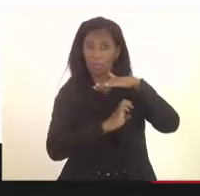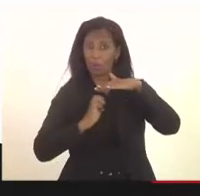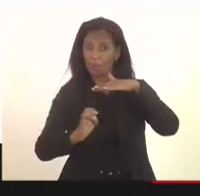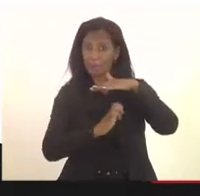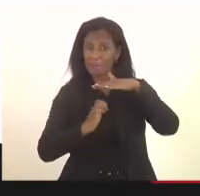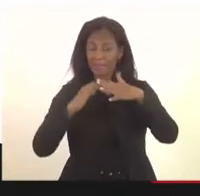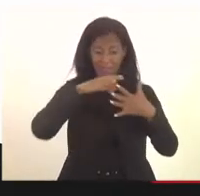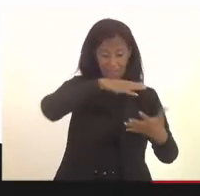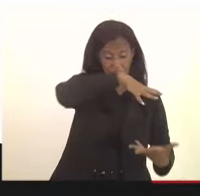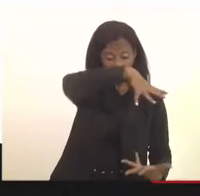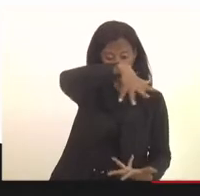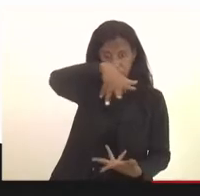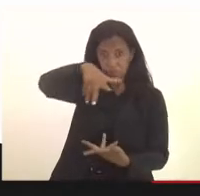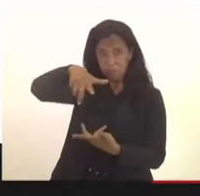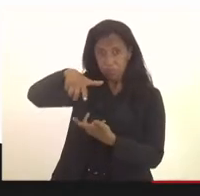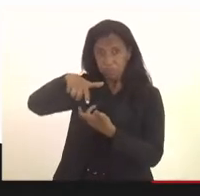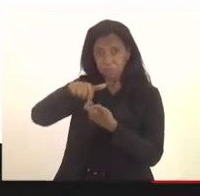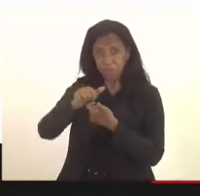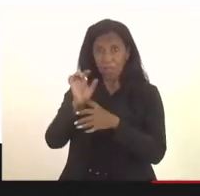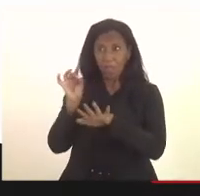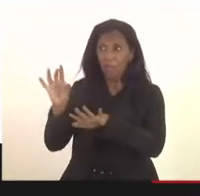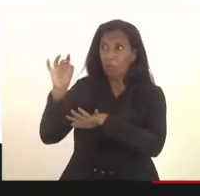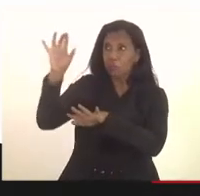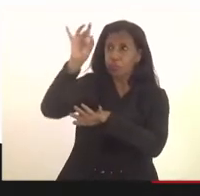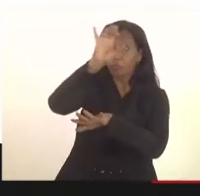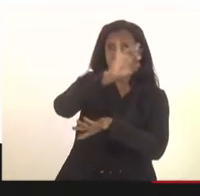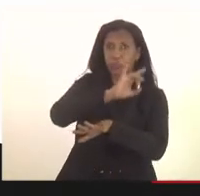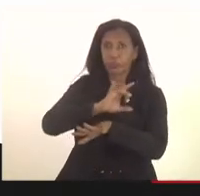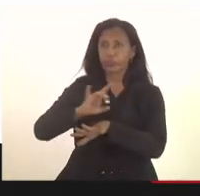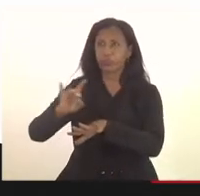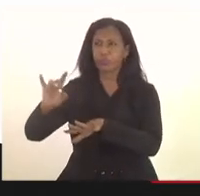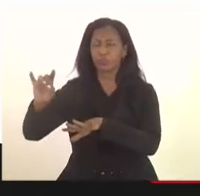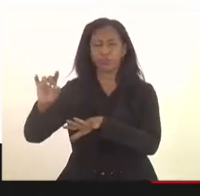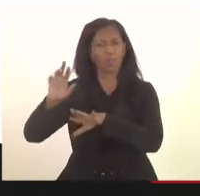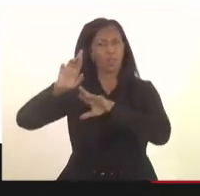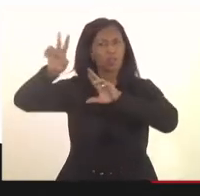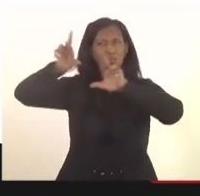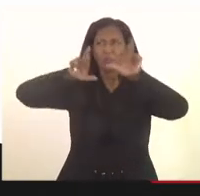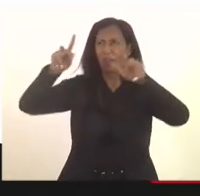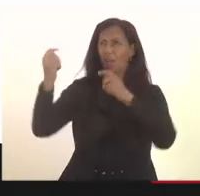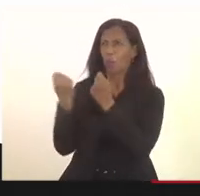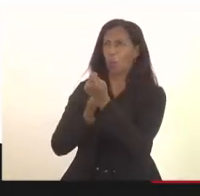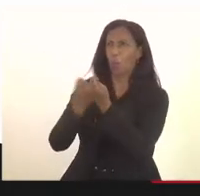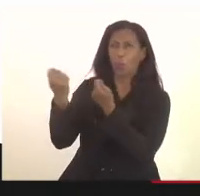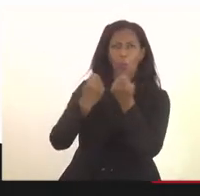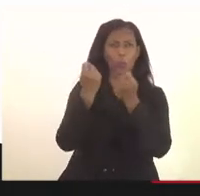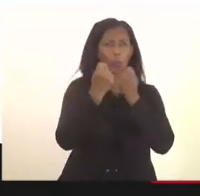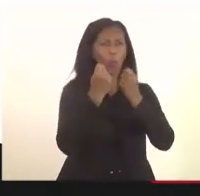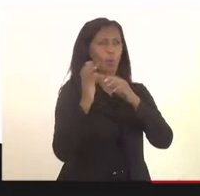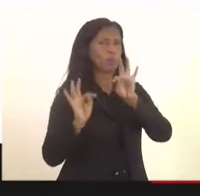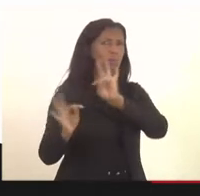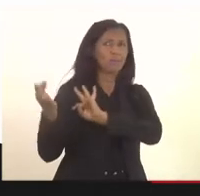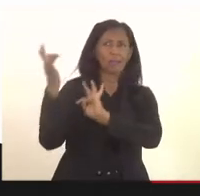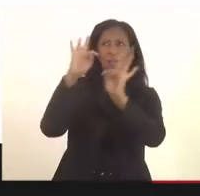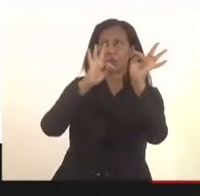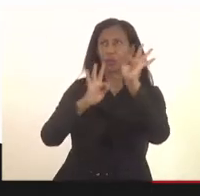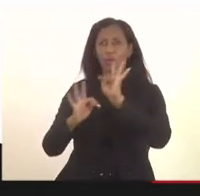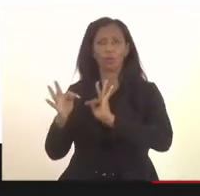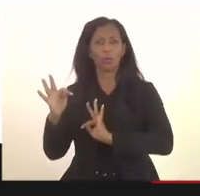global, que está acostumado a trabalhar em diversos ambientes econômicos, regulatórios, políticos, o que